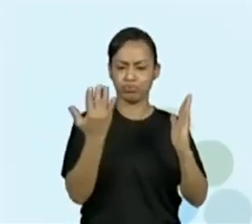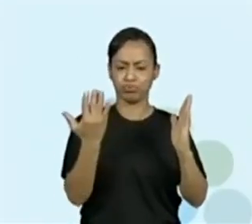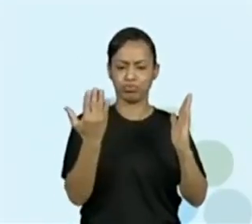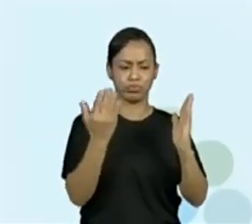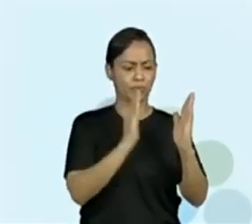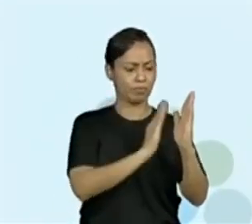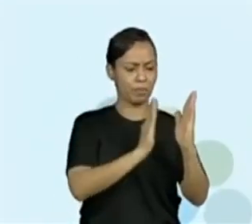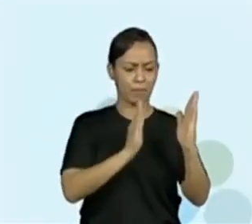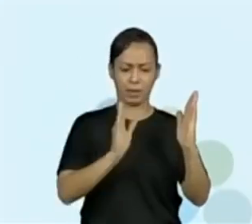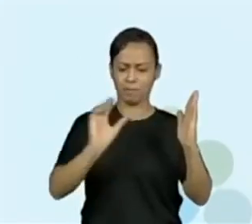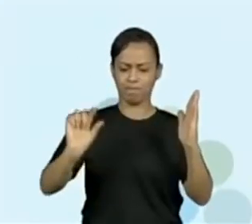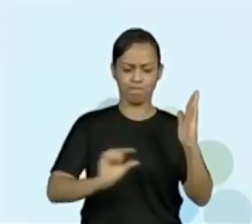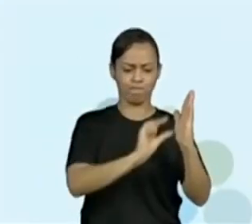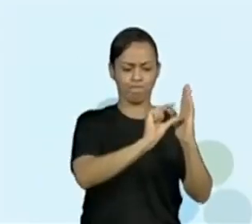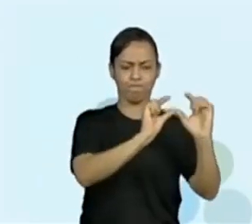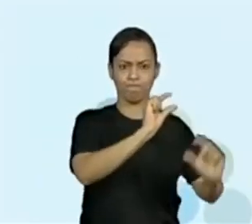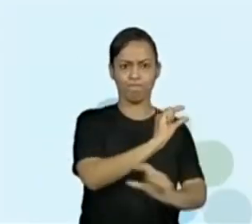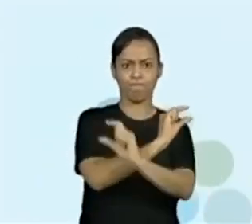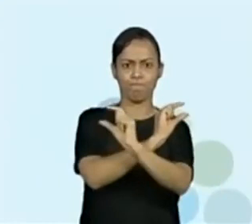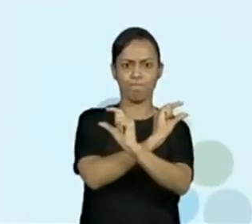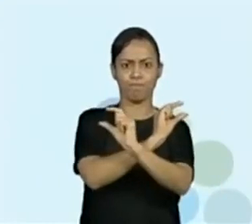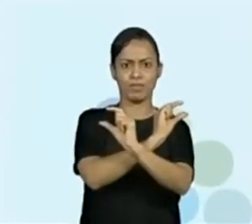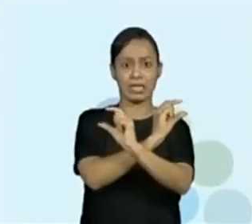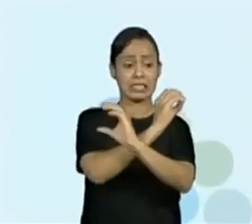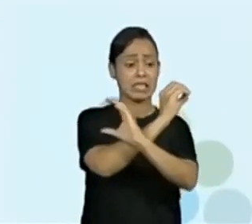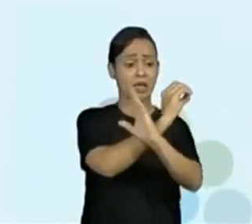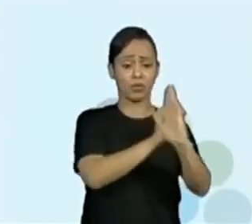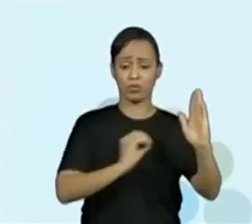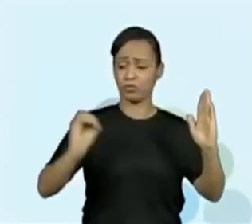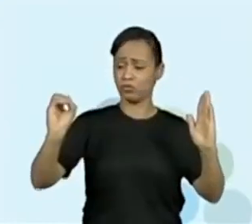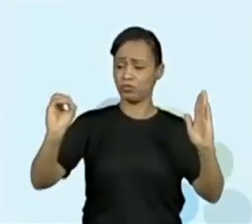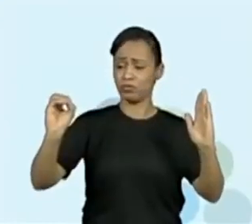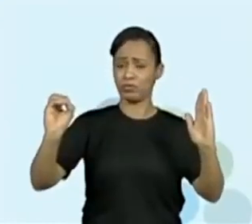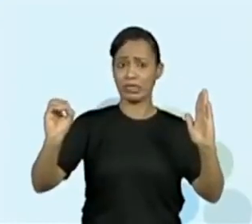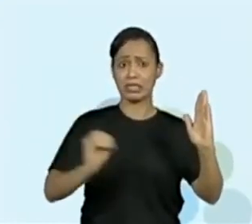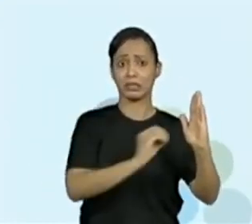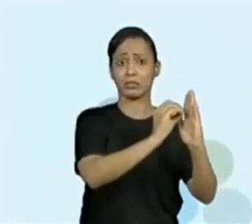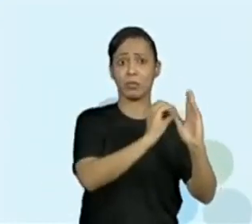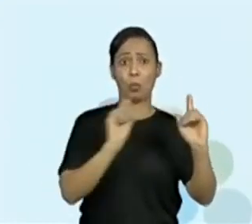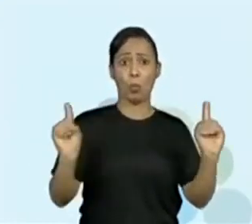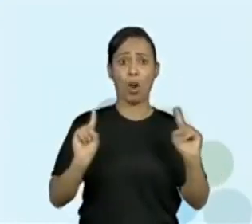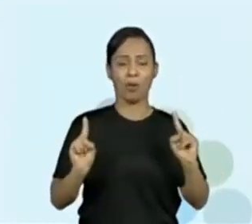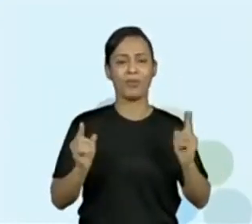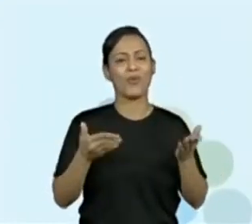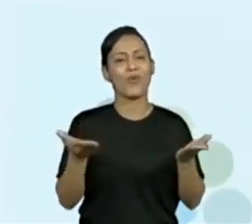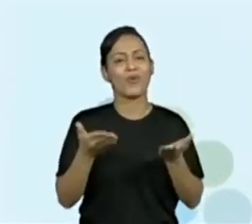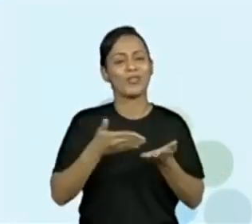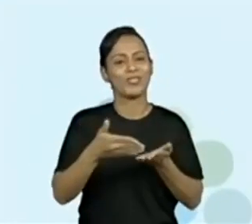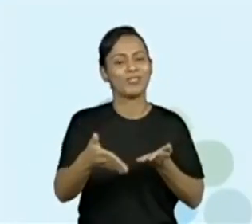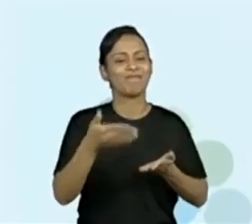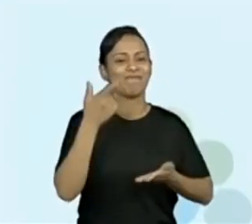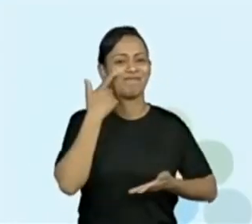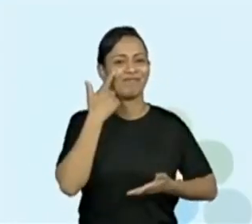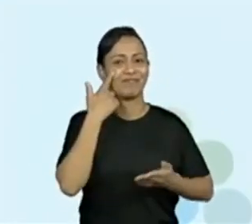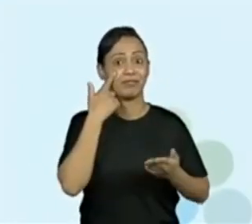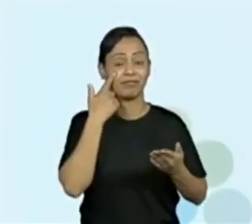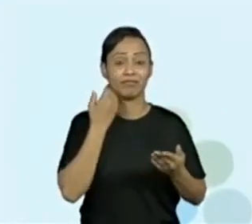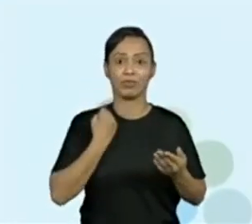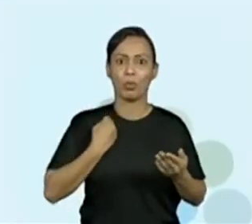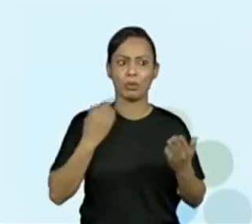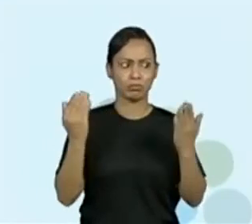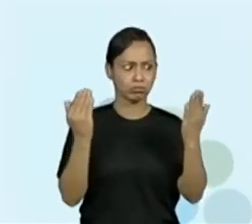posicional e função do zero. Então, hoje nós vamos frisar aí bem nesses detalhes de comparar